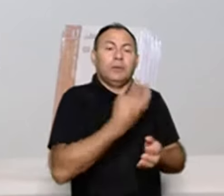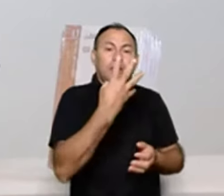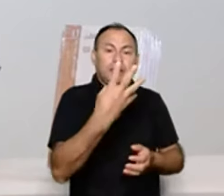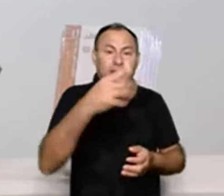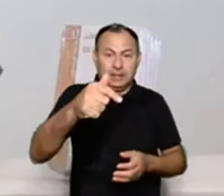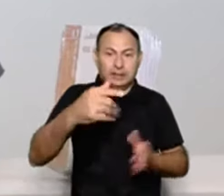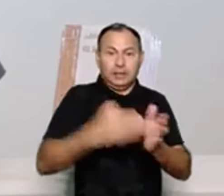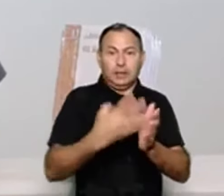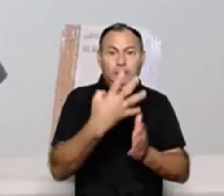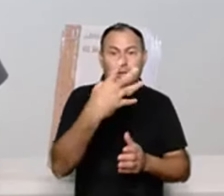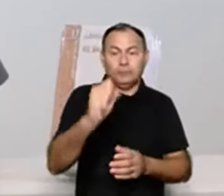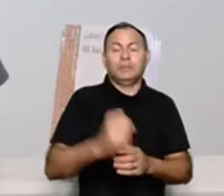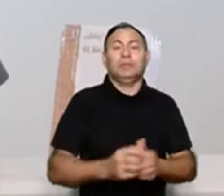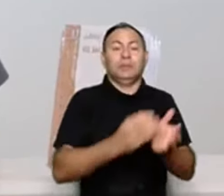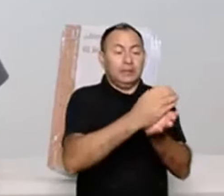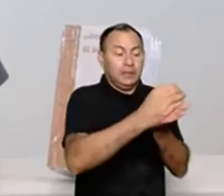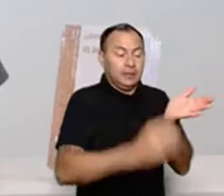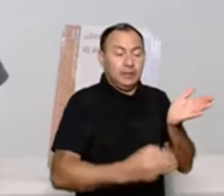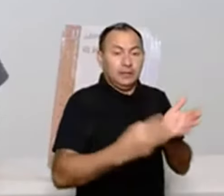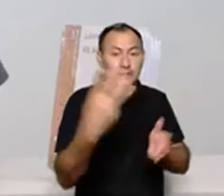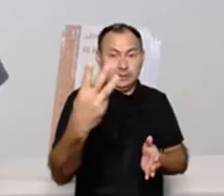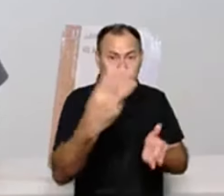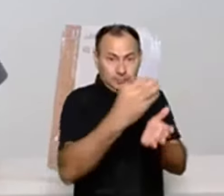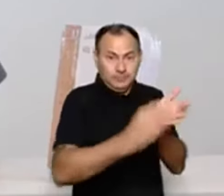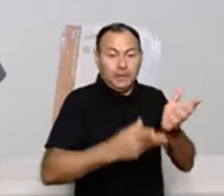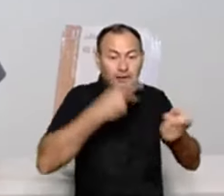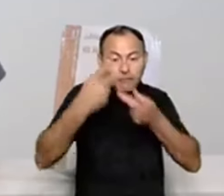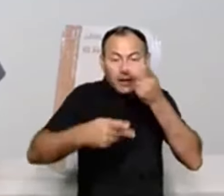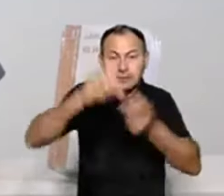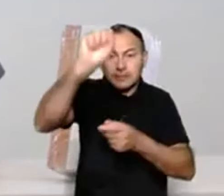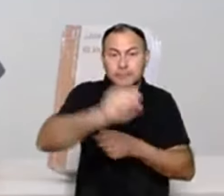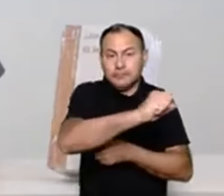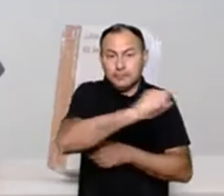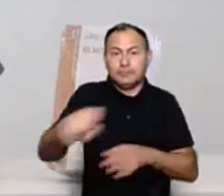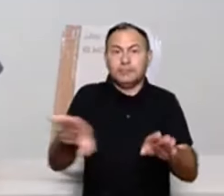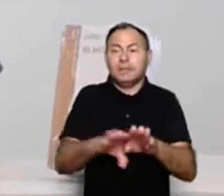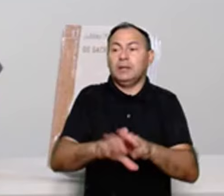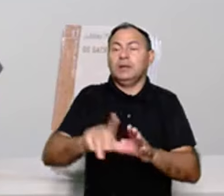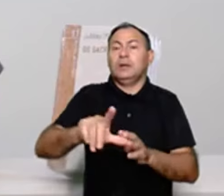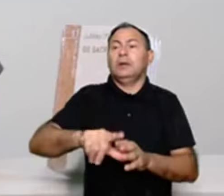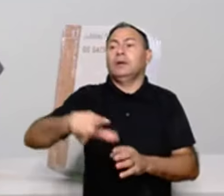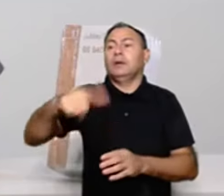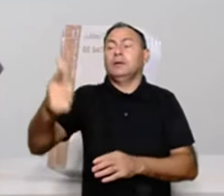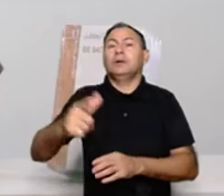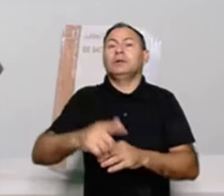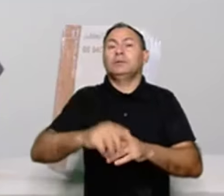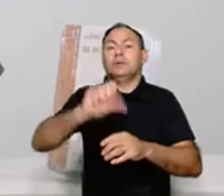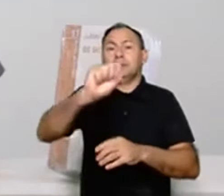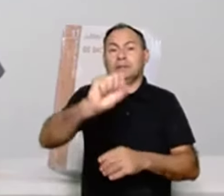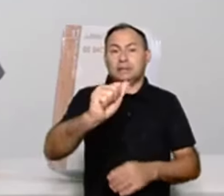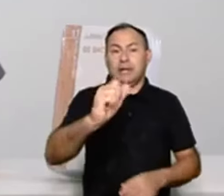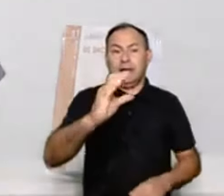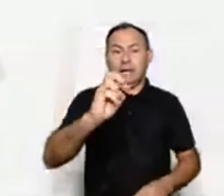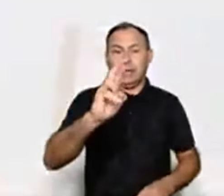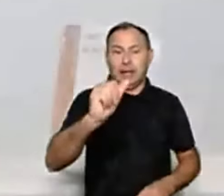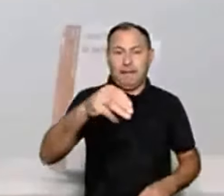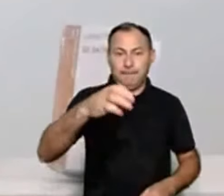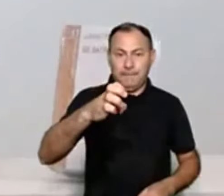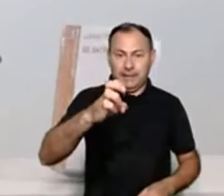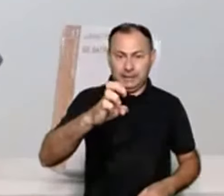58, e o terceiro capítulo, que trata dos sacramentos e dos sacramentais.